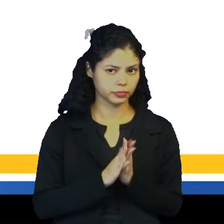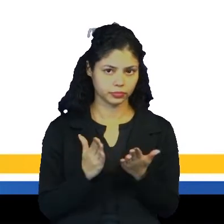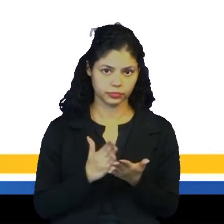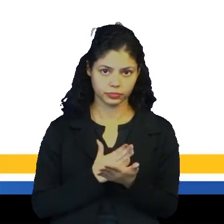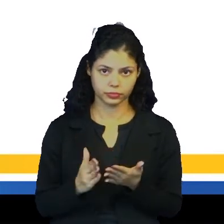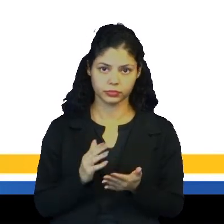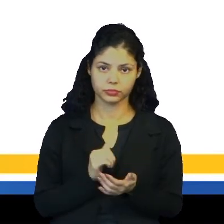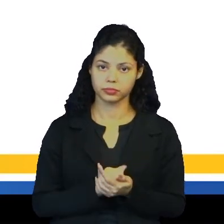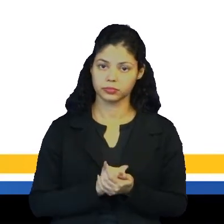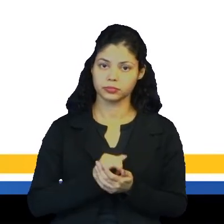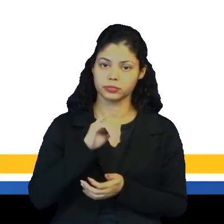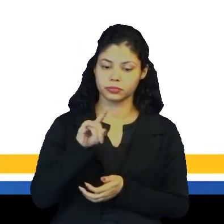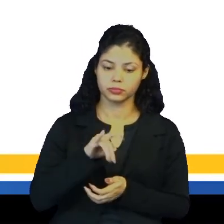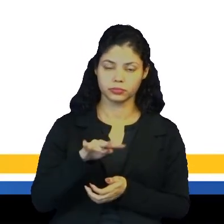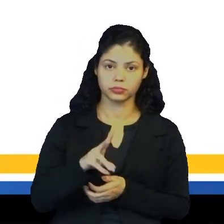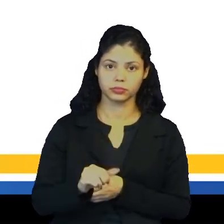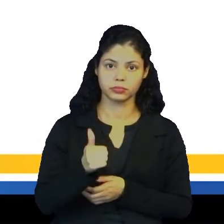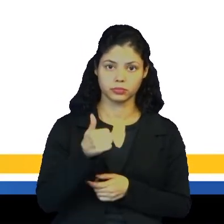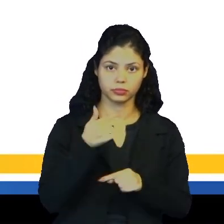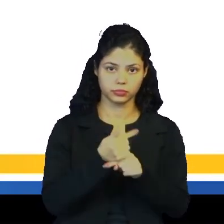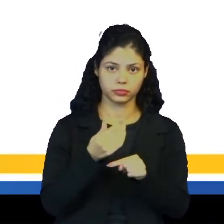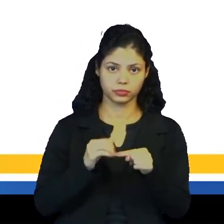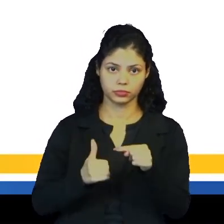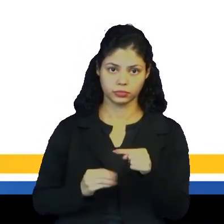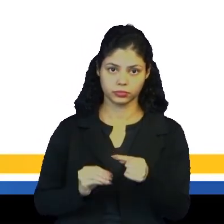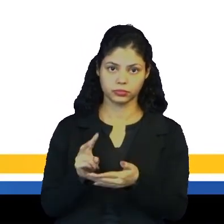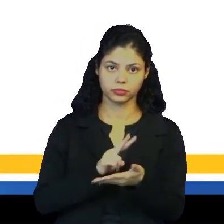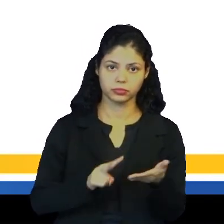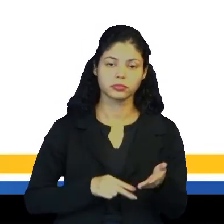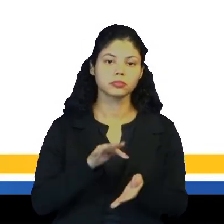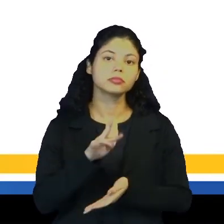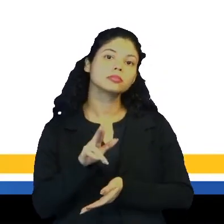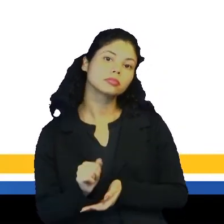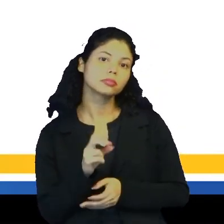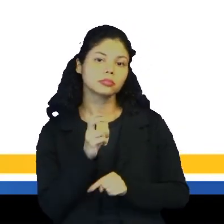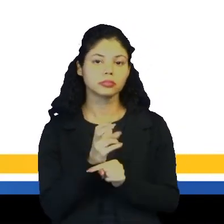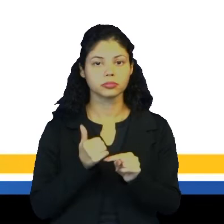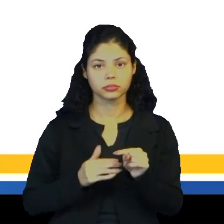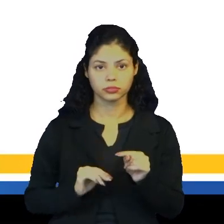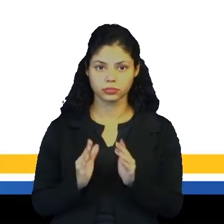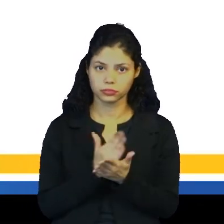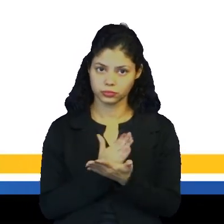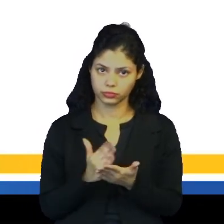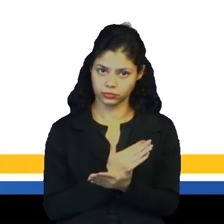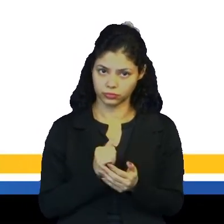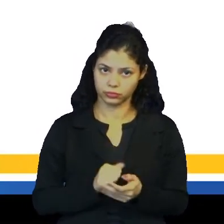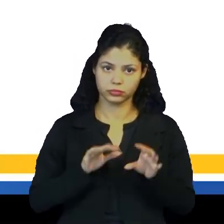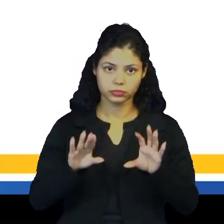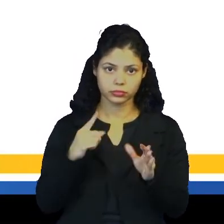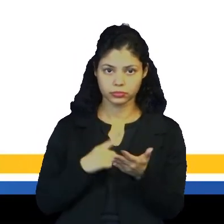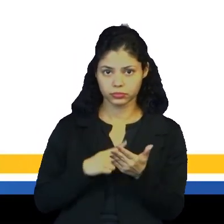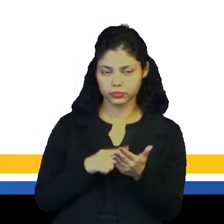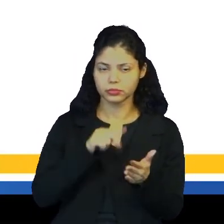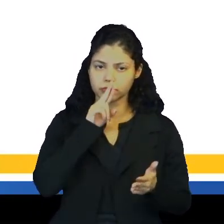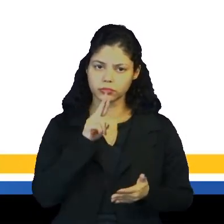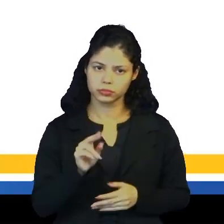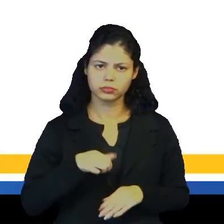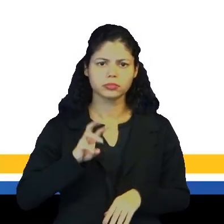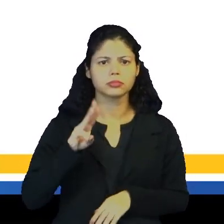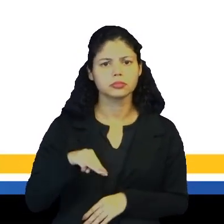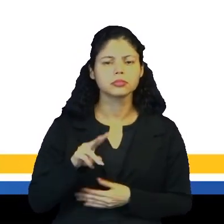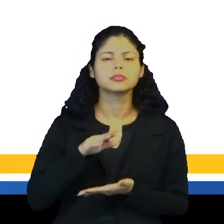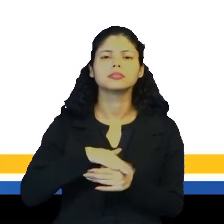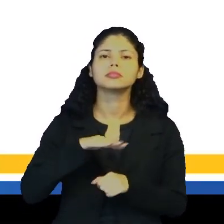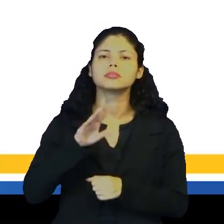livro. Zito já leu 7 décimos do livro, Beta já leu 5 décimos do livro. Nessas condições,